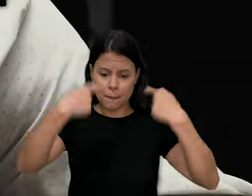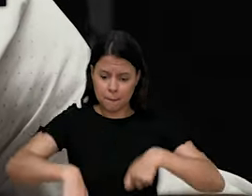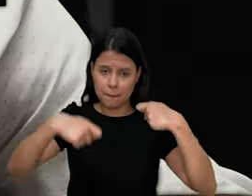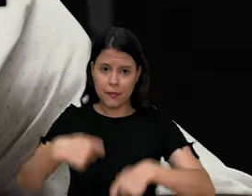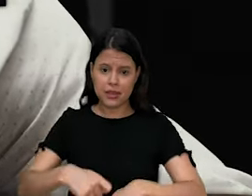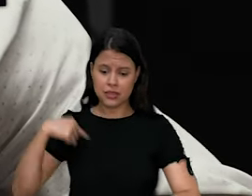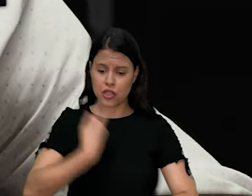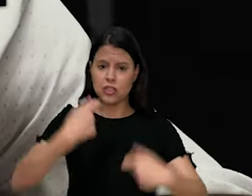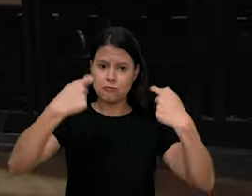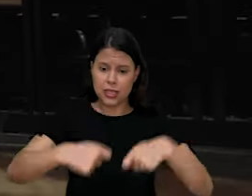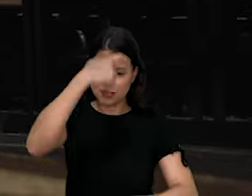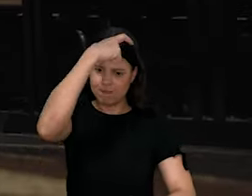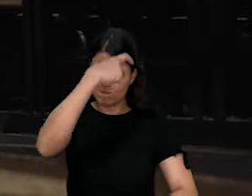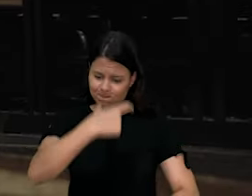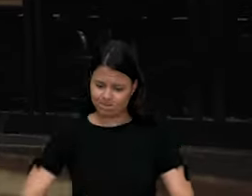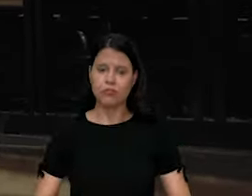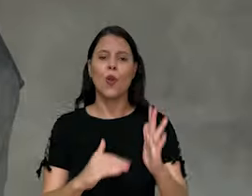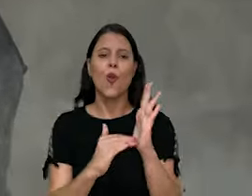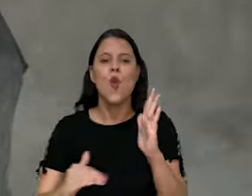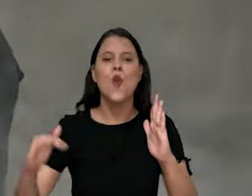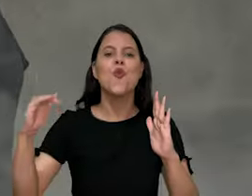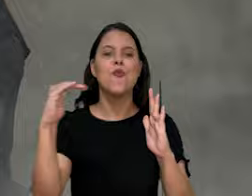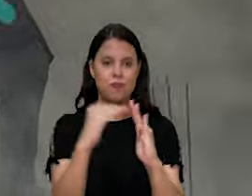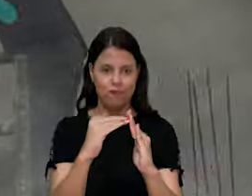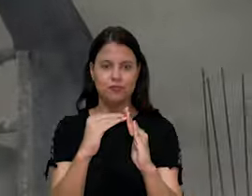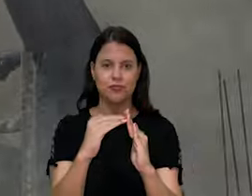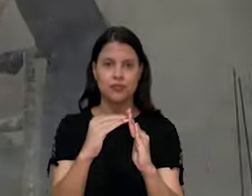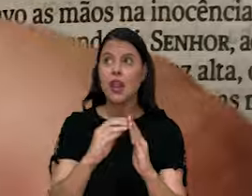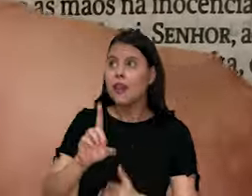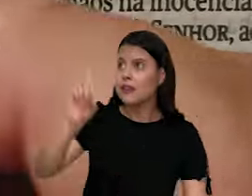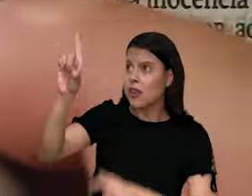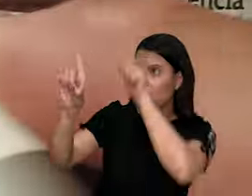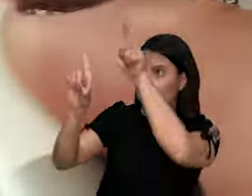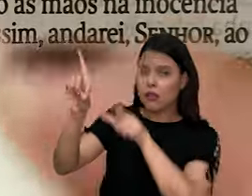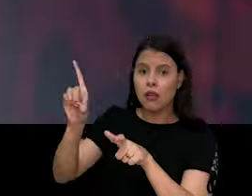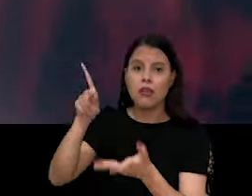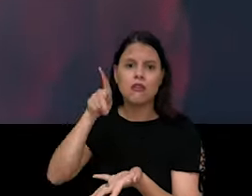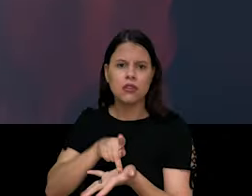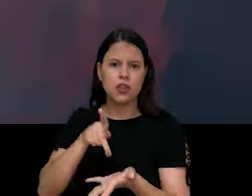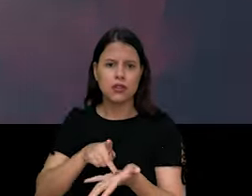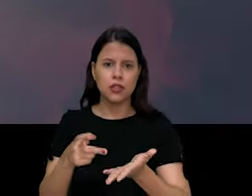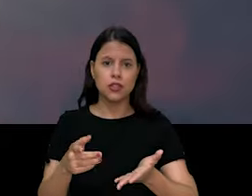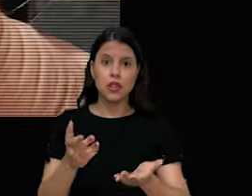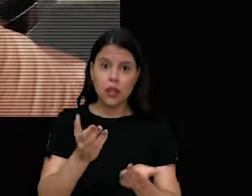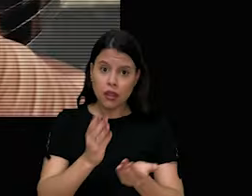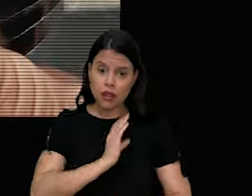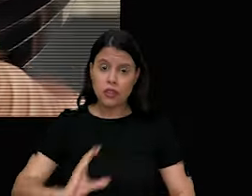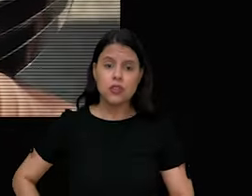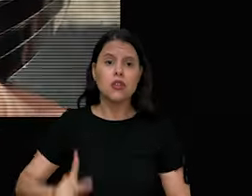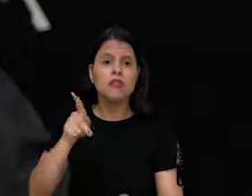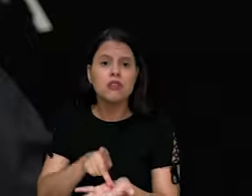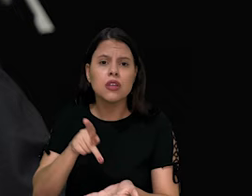não, devemos ser. Você deve ser. Ser por completo. Deus é a verdade. Cristo é a